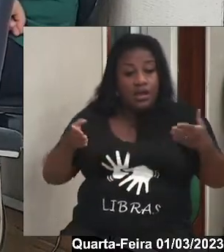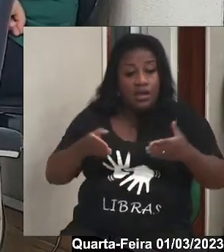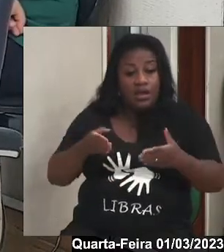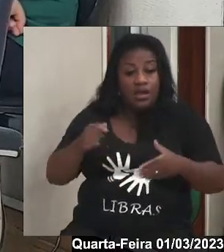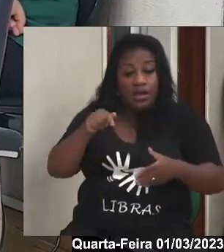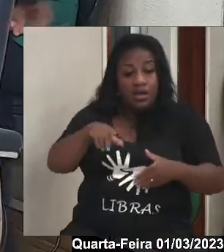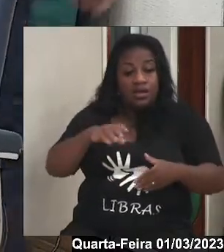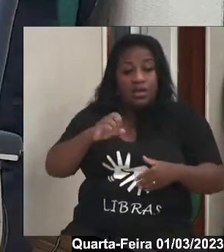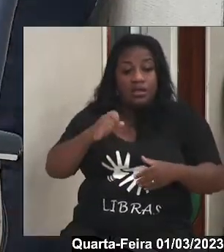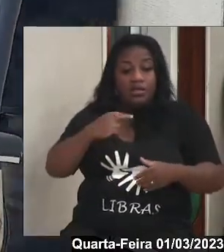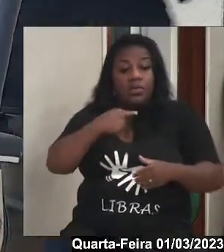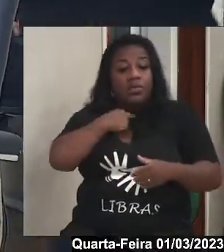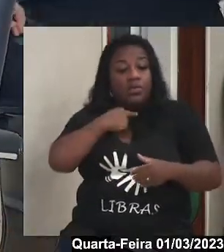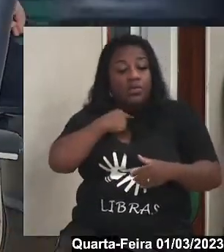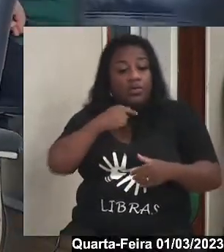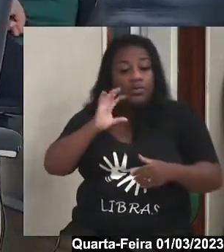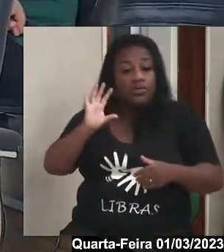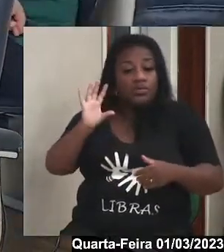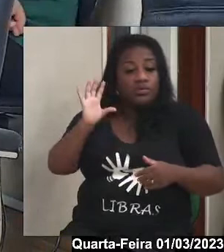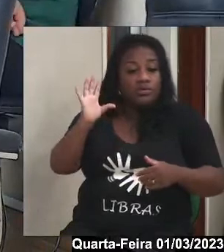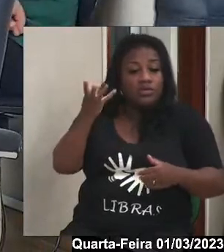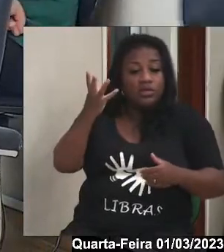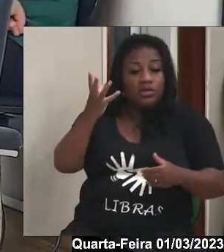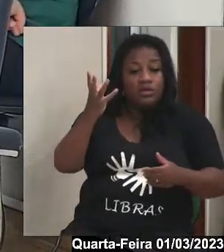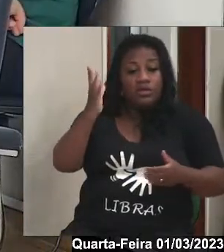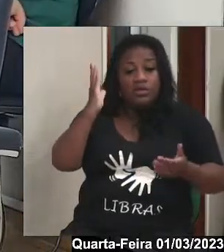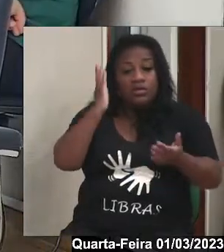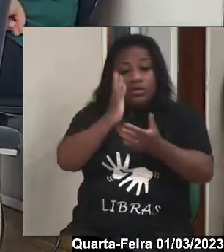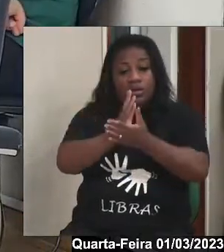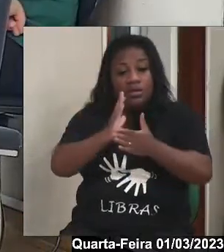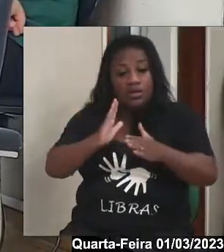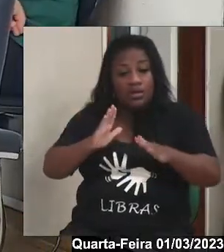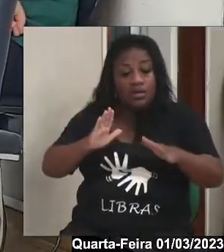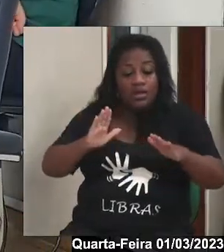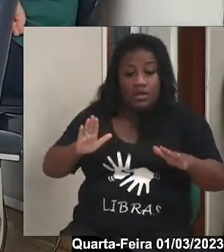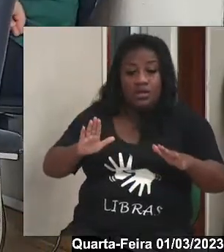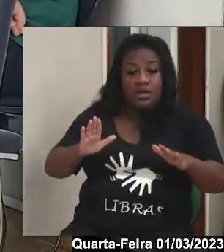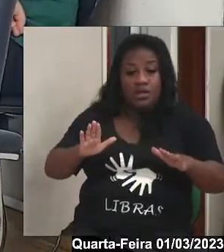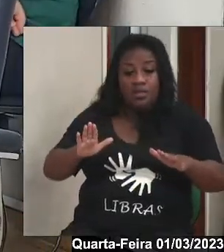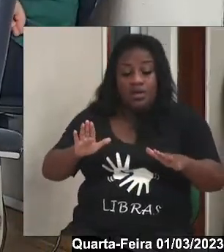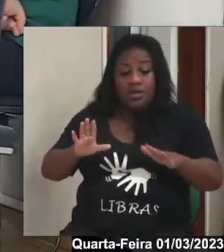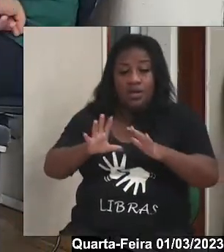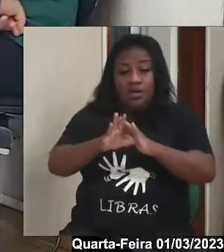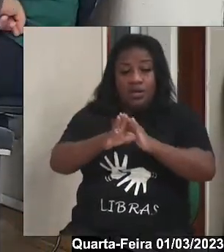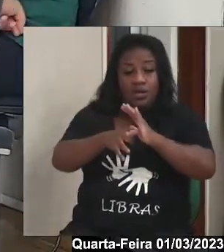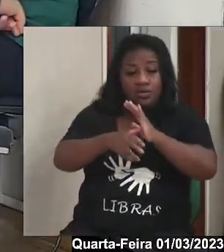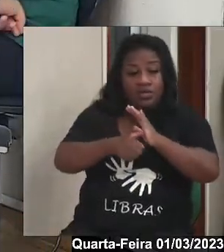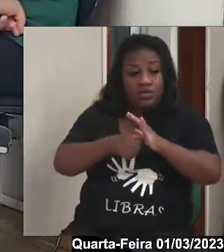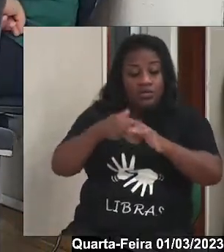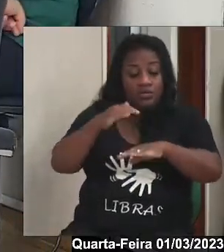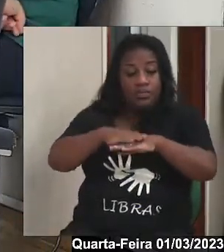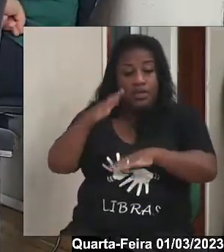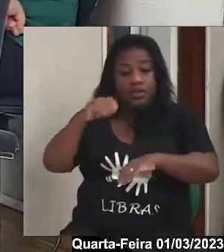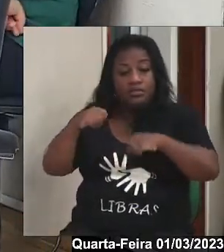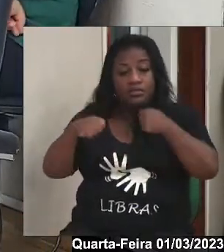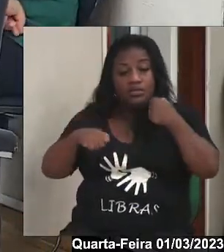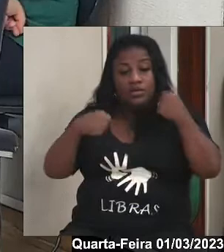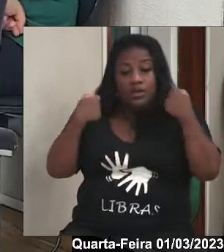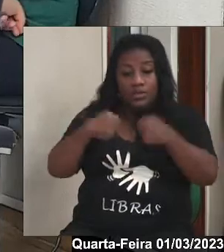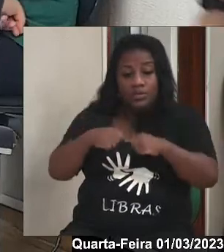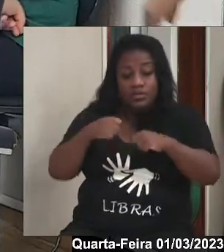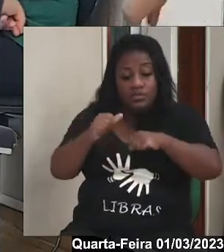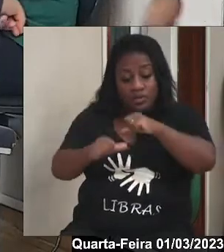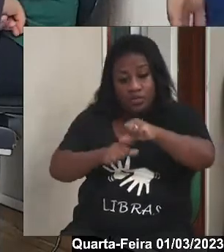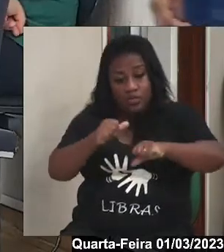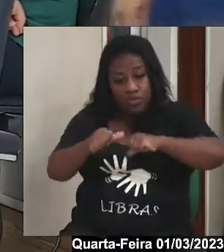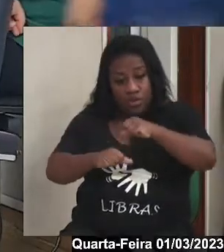pode acontecer. Meu sonho é que Imbu não tenha assalto, não tenha roubo. Mas para isso a gente precisa de uma gestão que não incentive